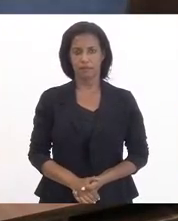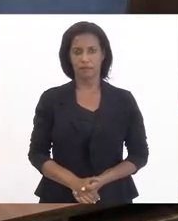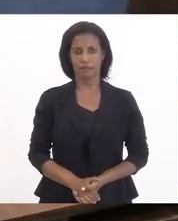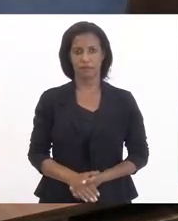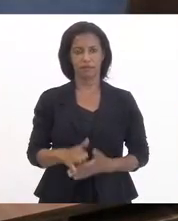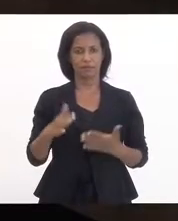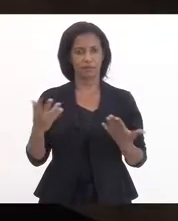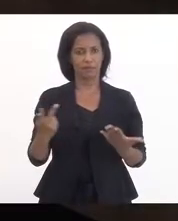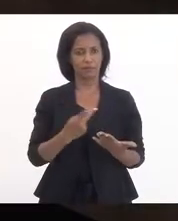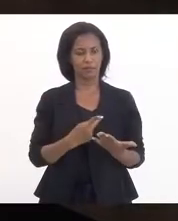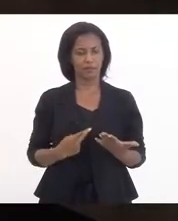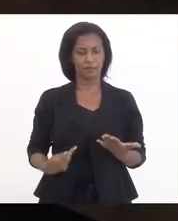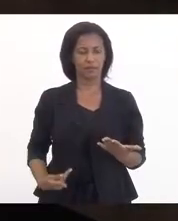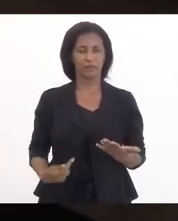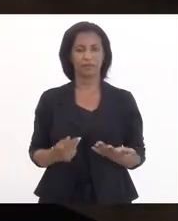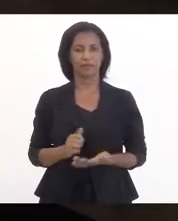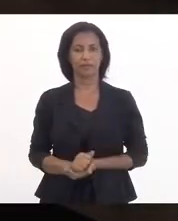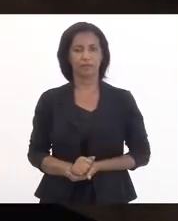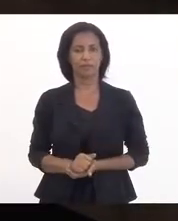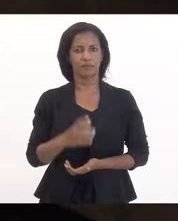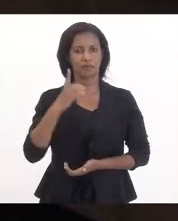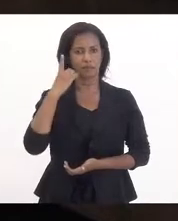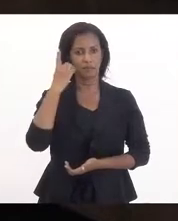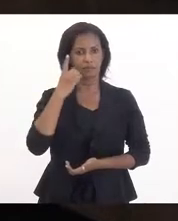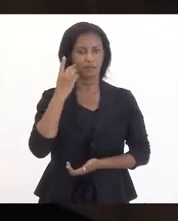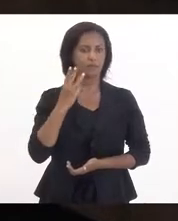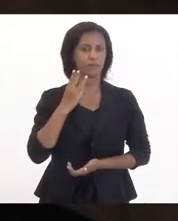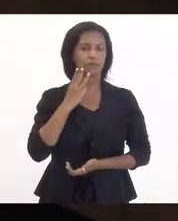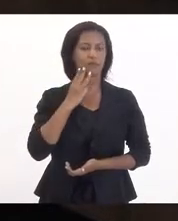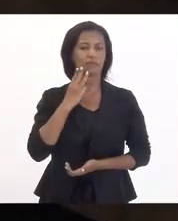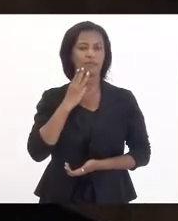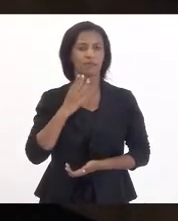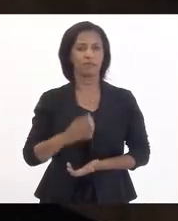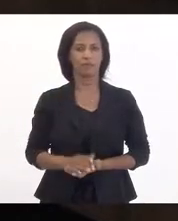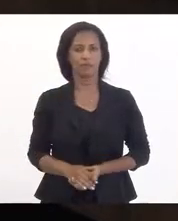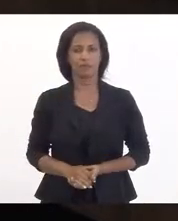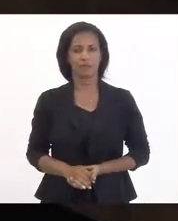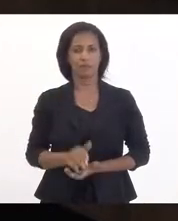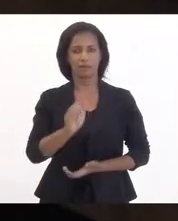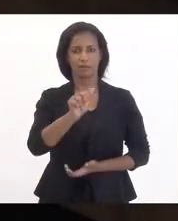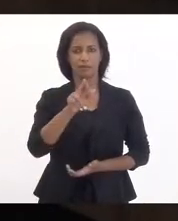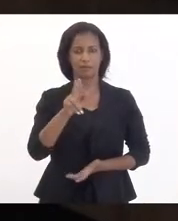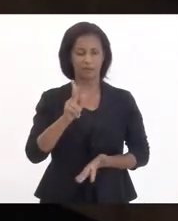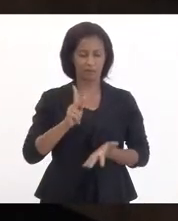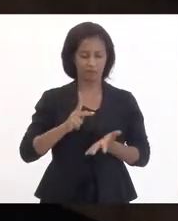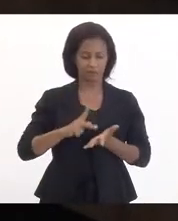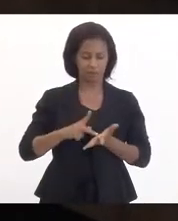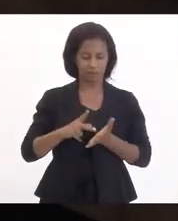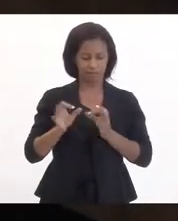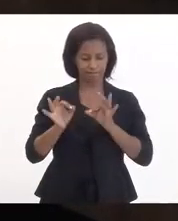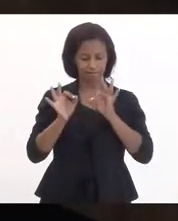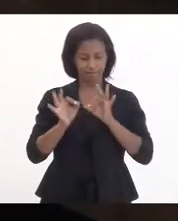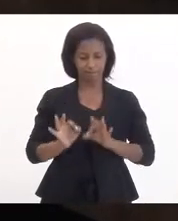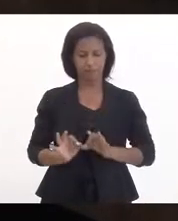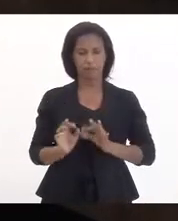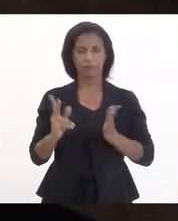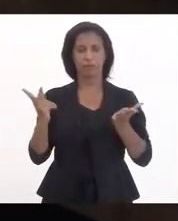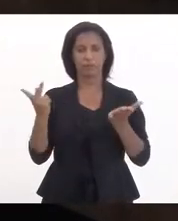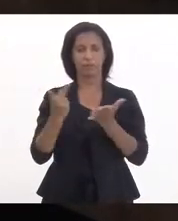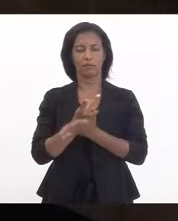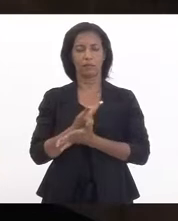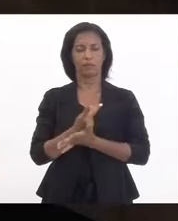Senhor presidente, deputado Valdeque Carneiro, a ata reflete com exatidão